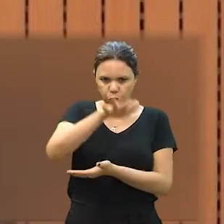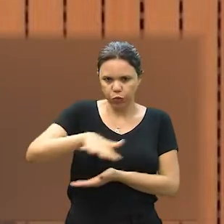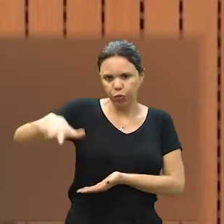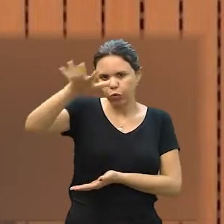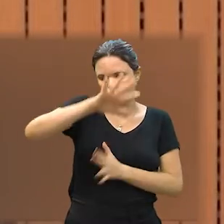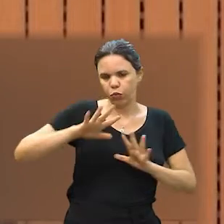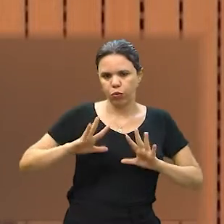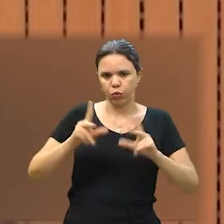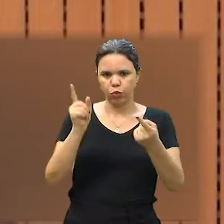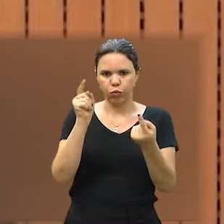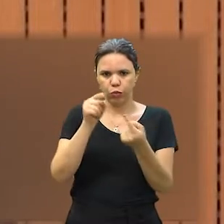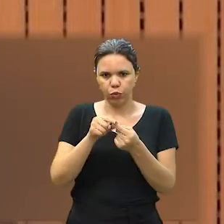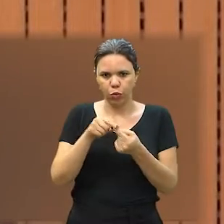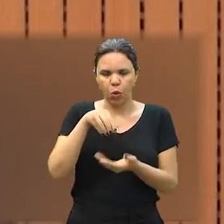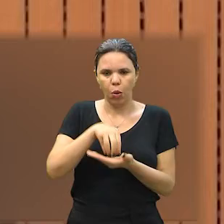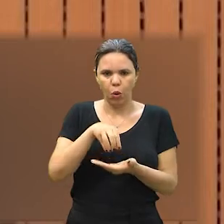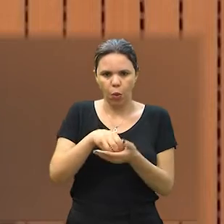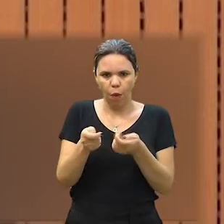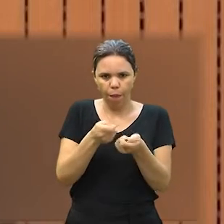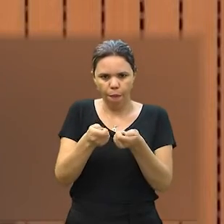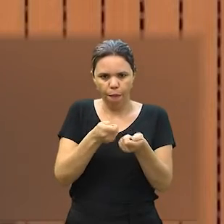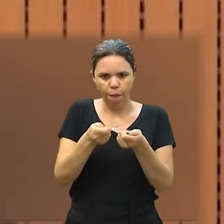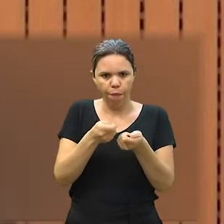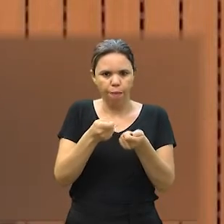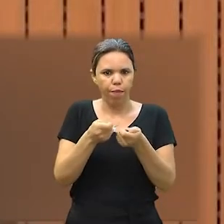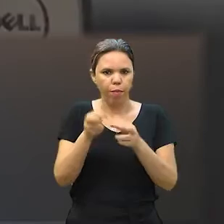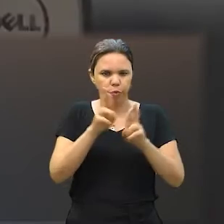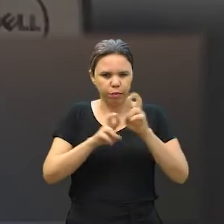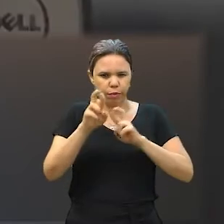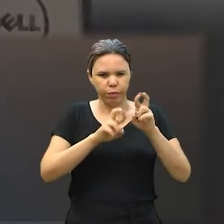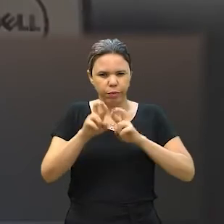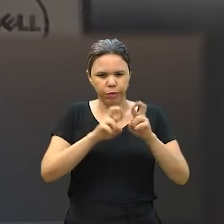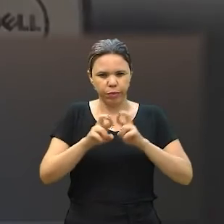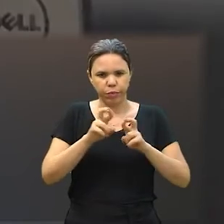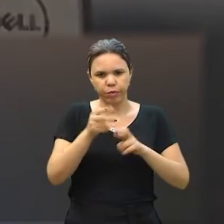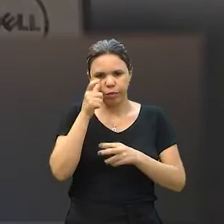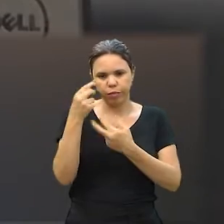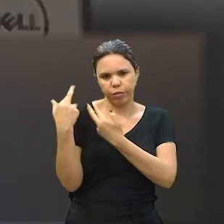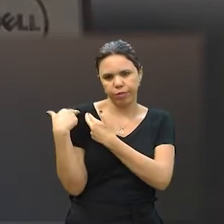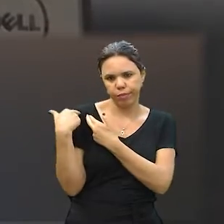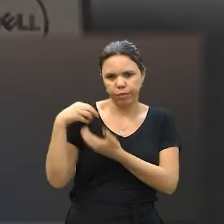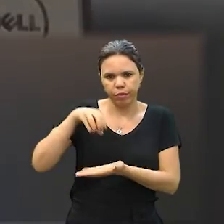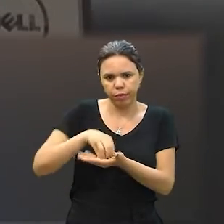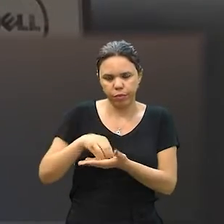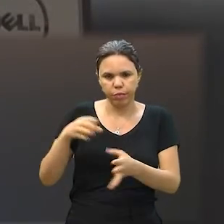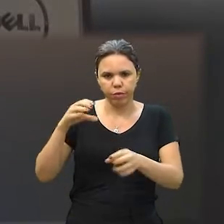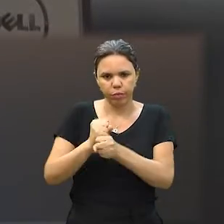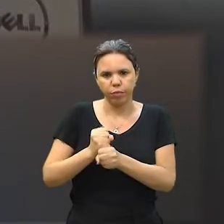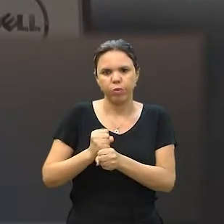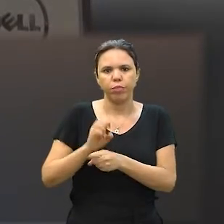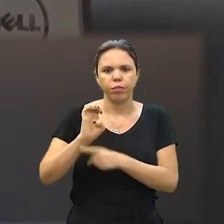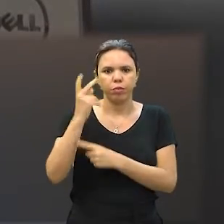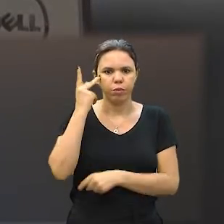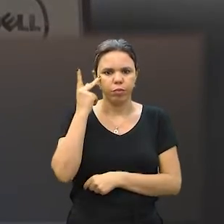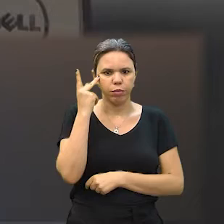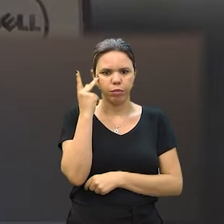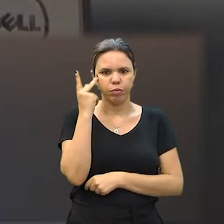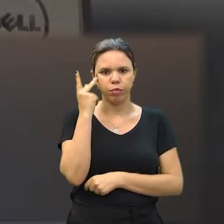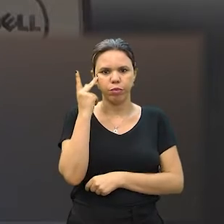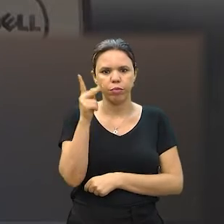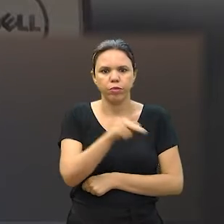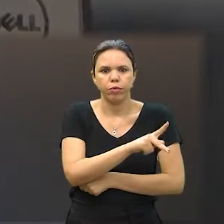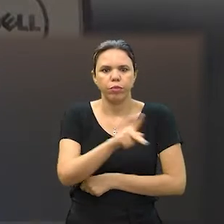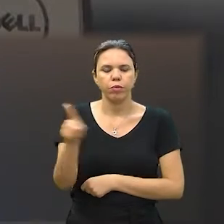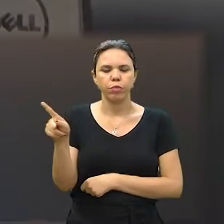fiscalizador, que é o Tribunal de Contas do Estado de São Paulo. O presidente do Camprev, Marionaldo Fernandes Maciel, também esteve